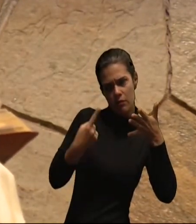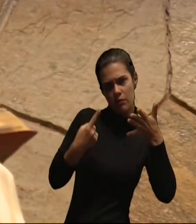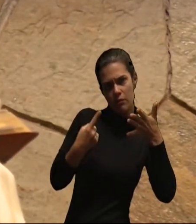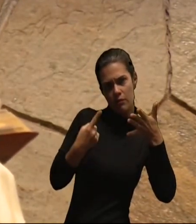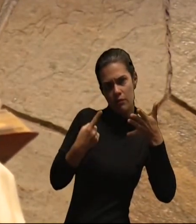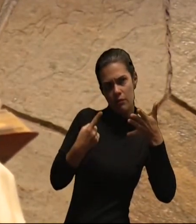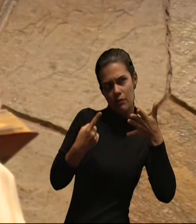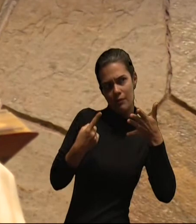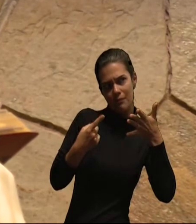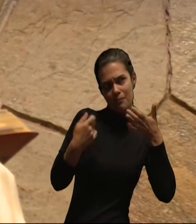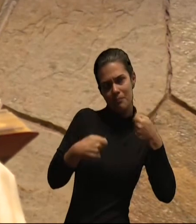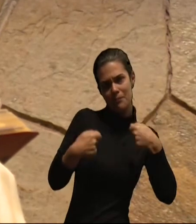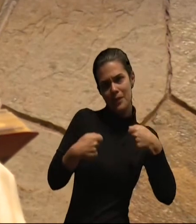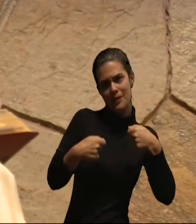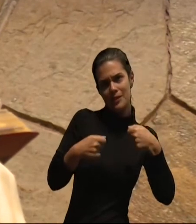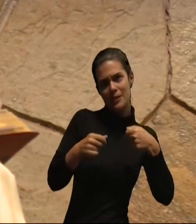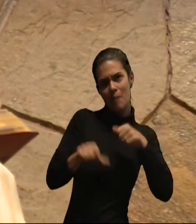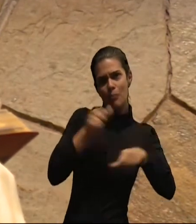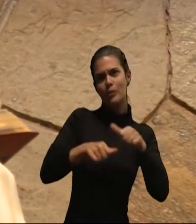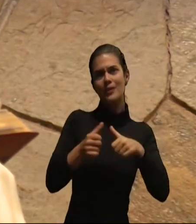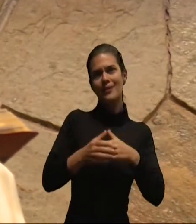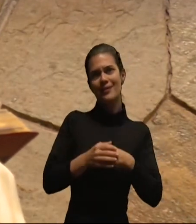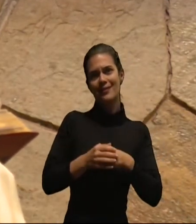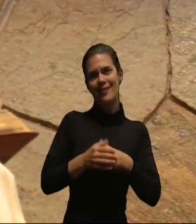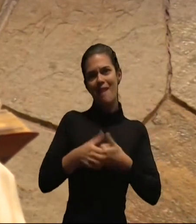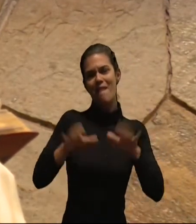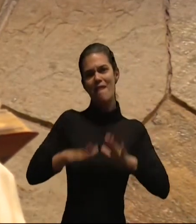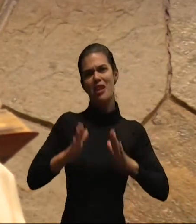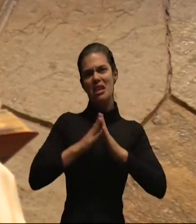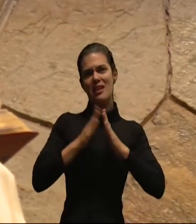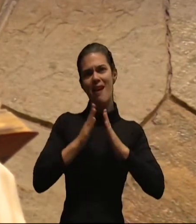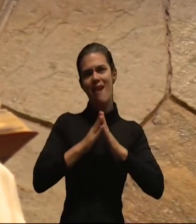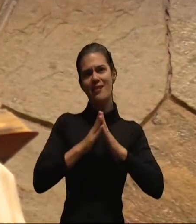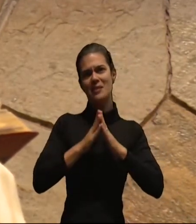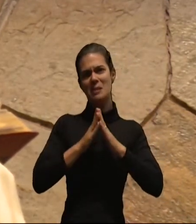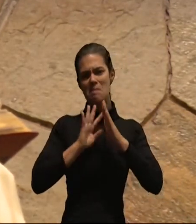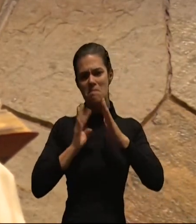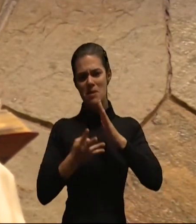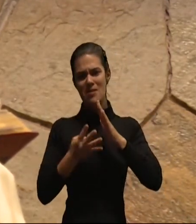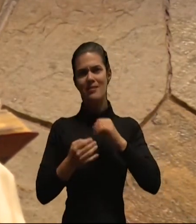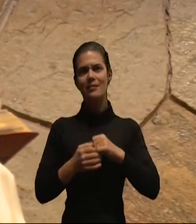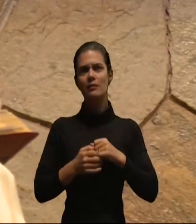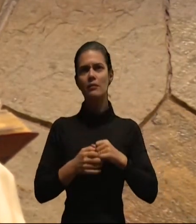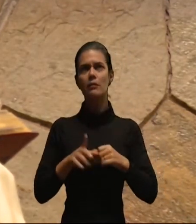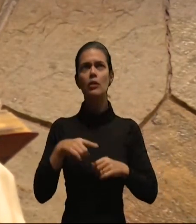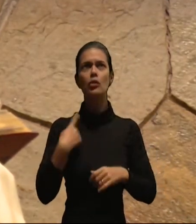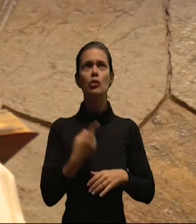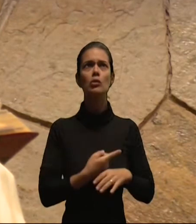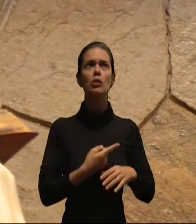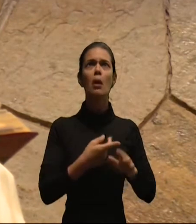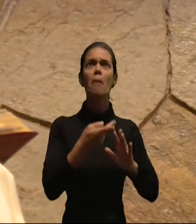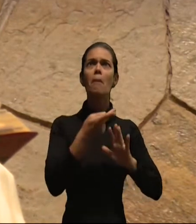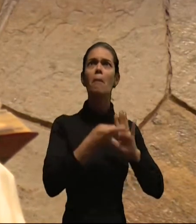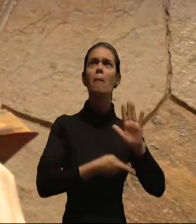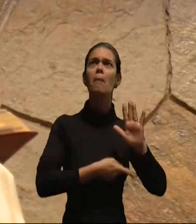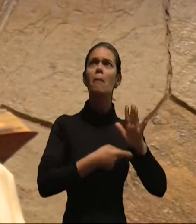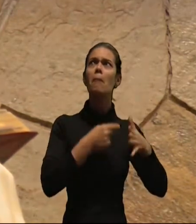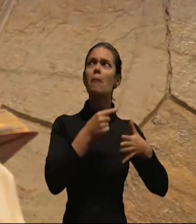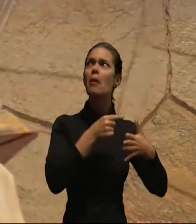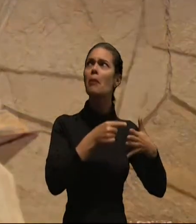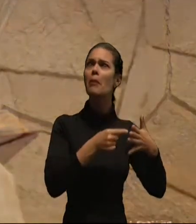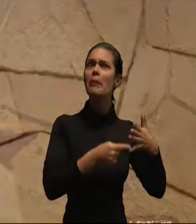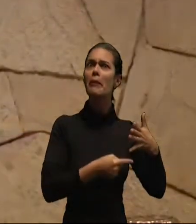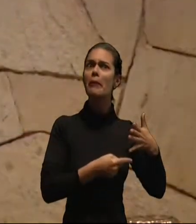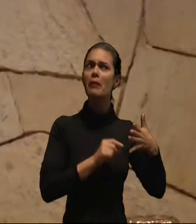confinados, e os nossos planos, e as nossas metas. E aí a crise